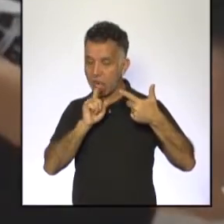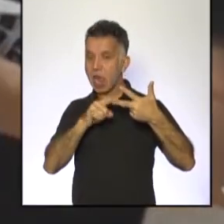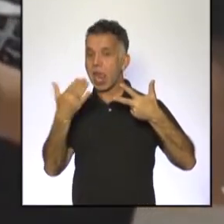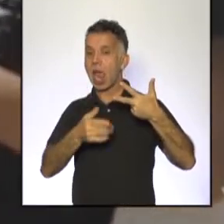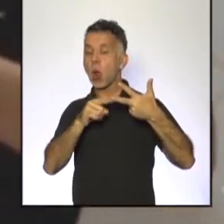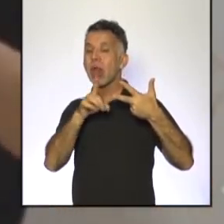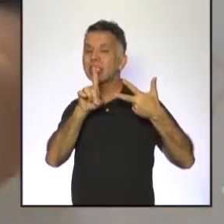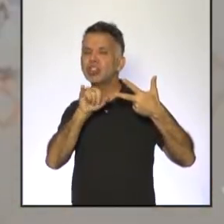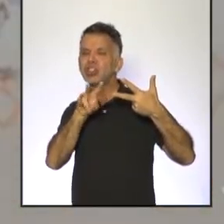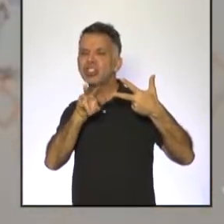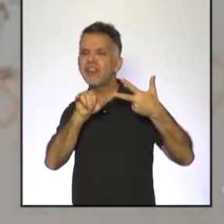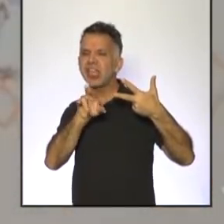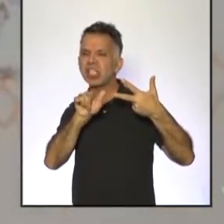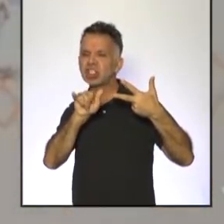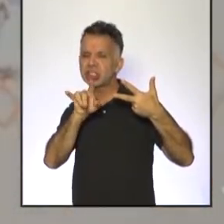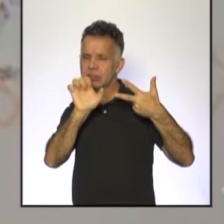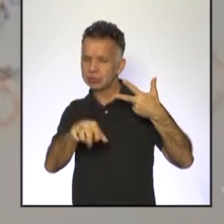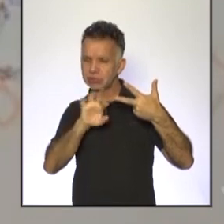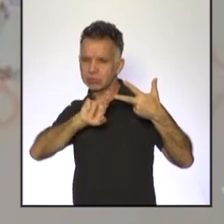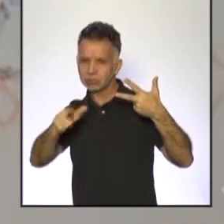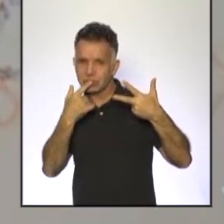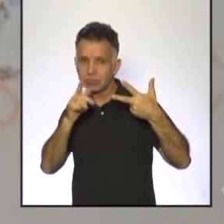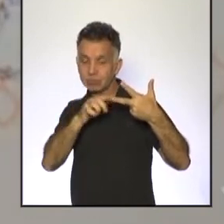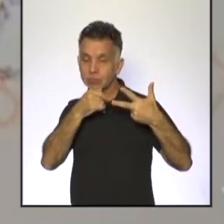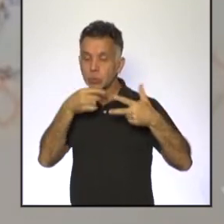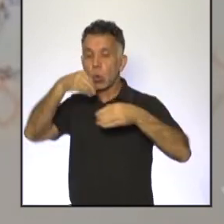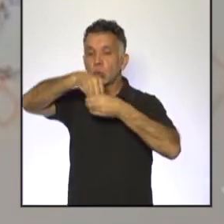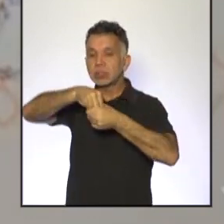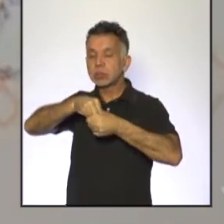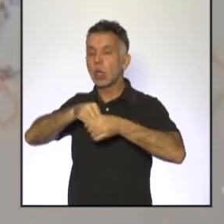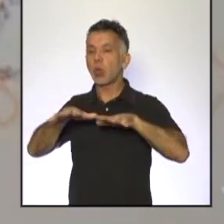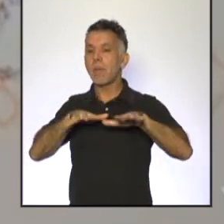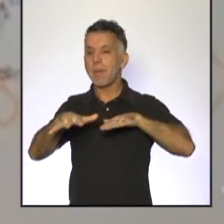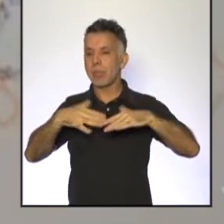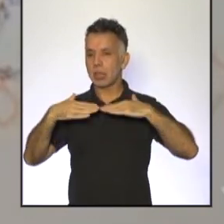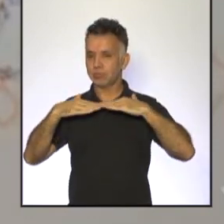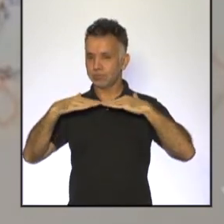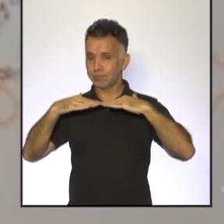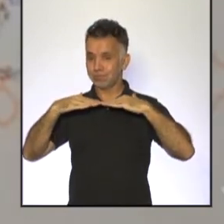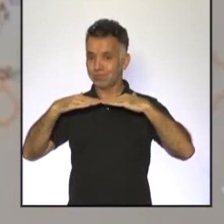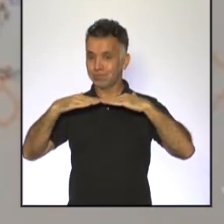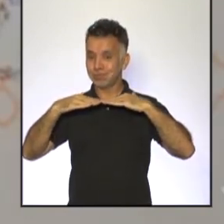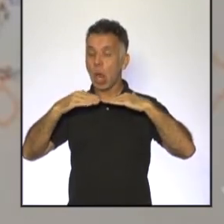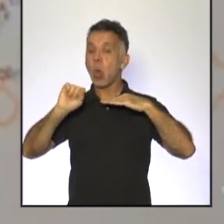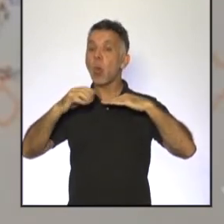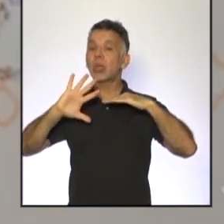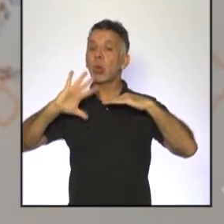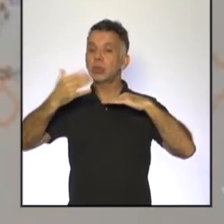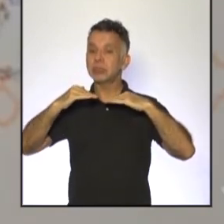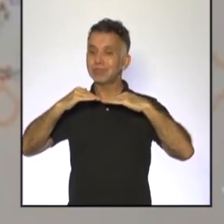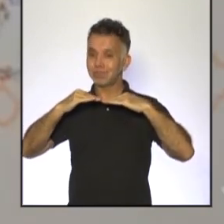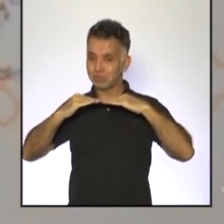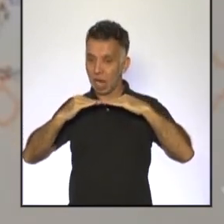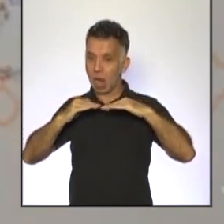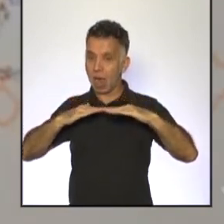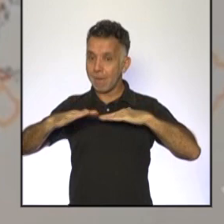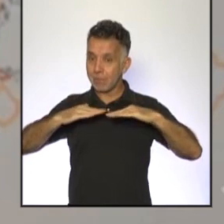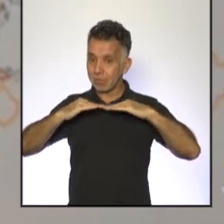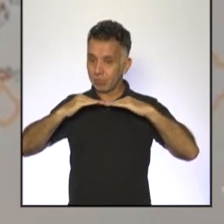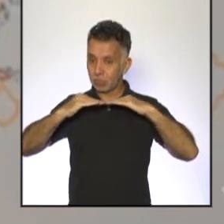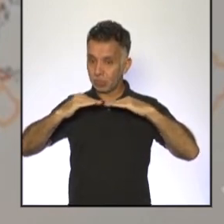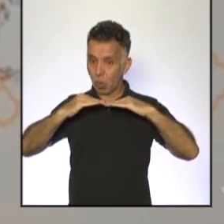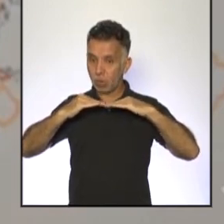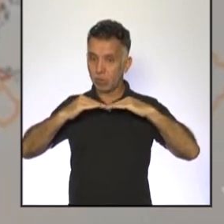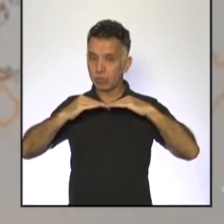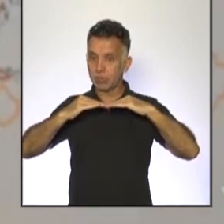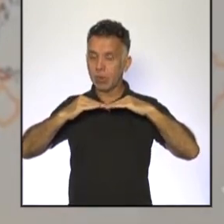sobre a divergência. Quando o interior de uma placa tectônica é rompido, beleza? Só